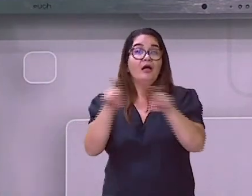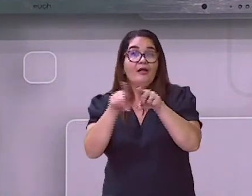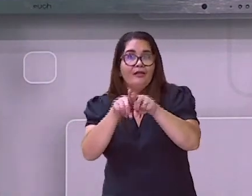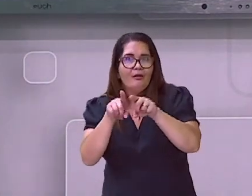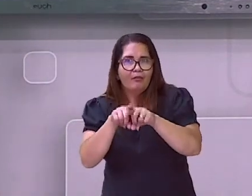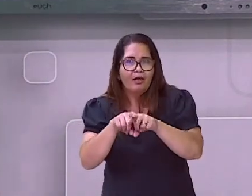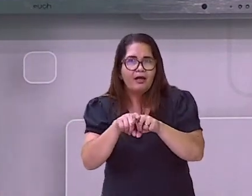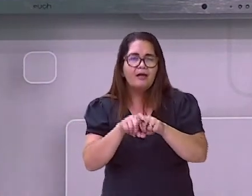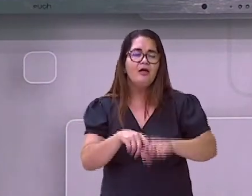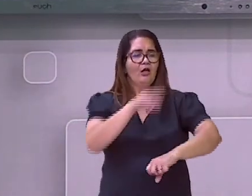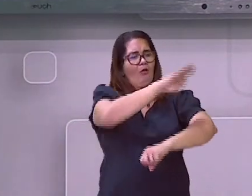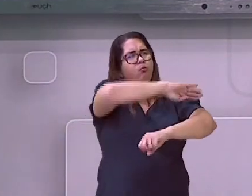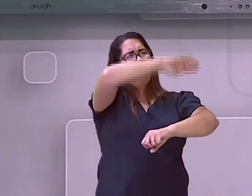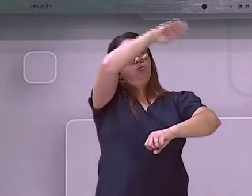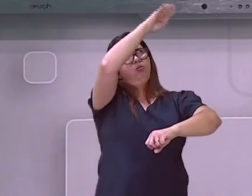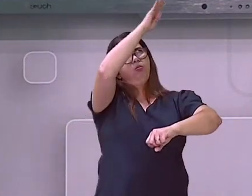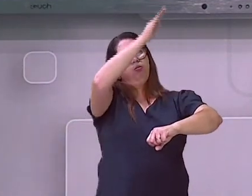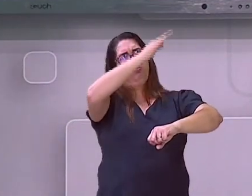vazios demográficos.